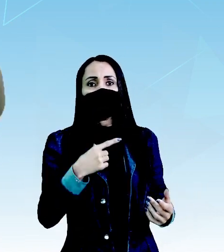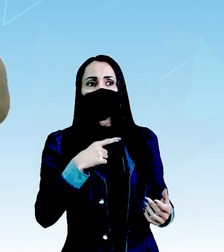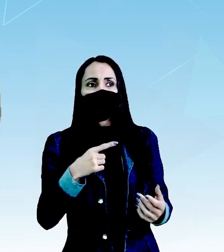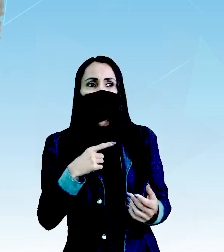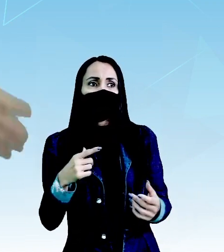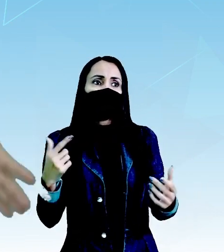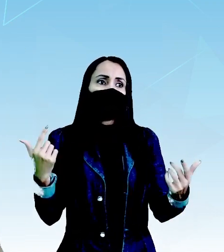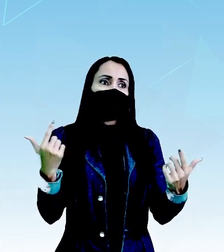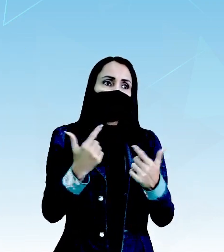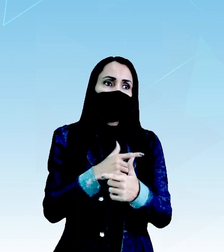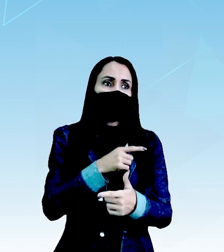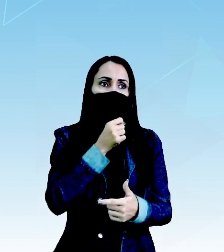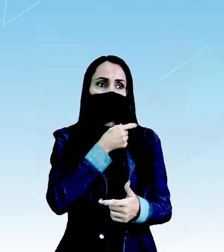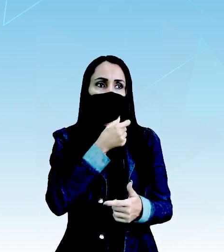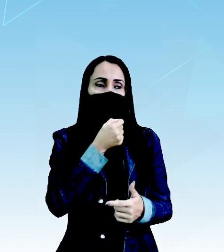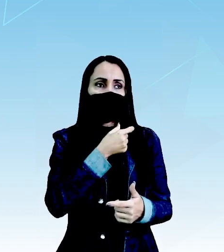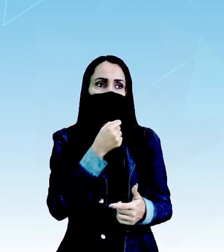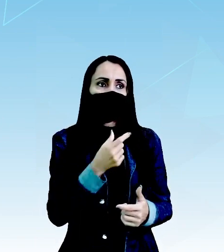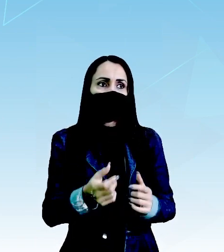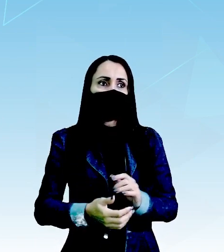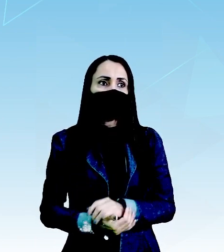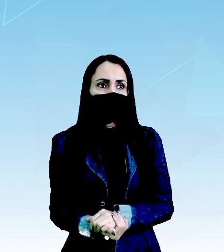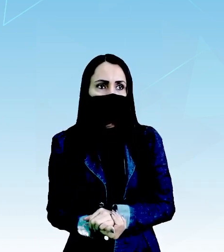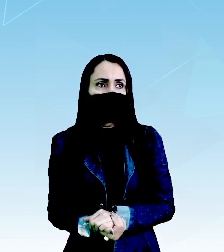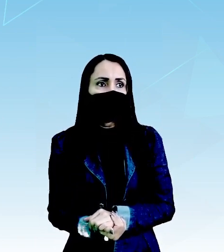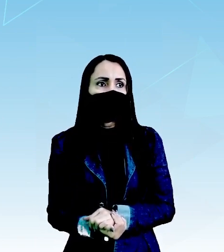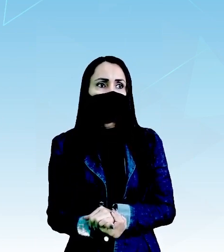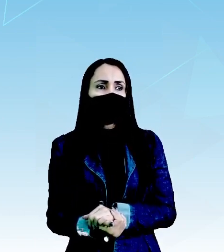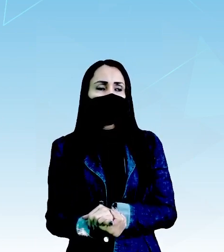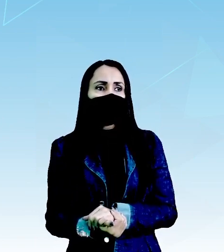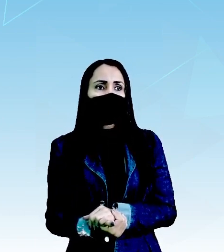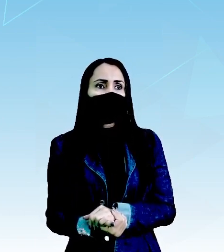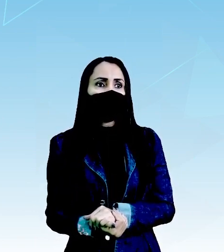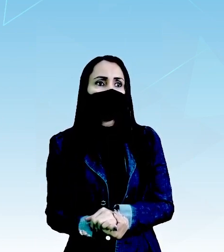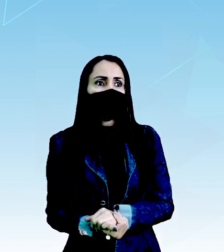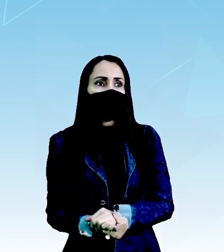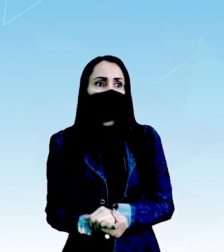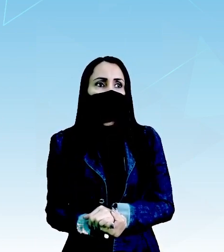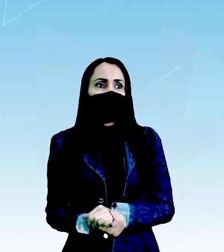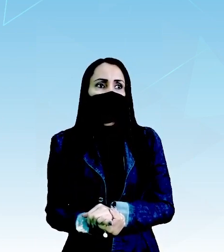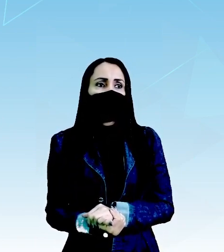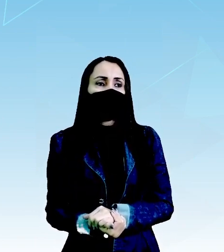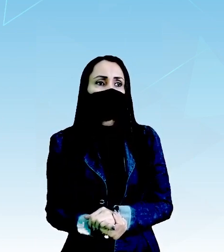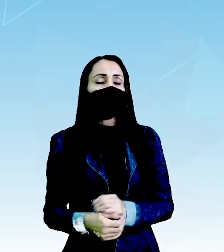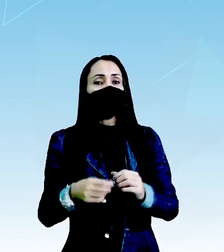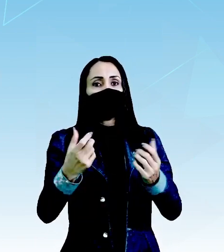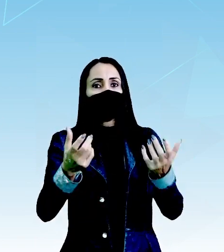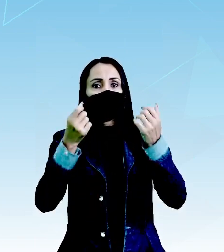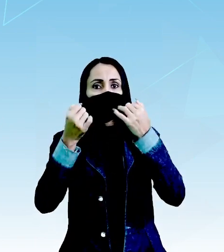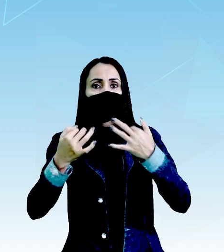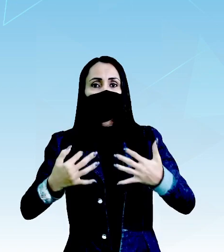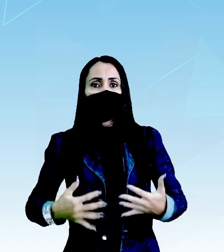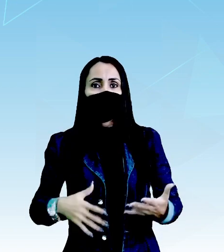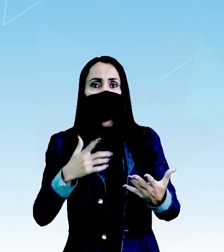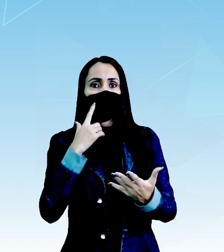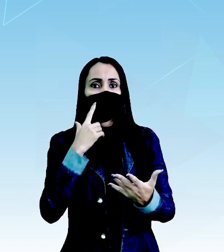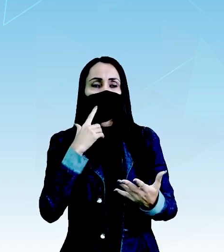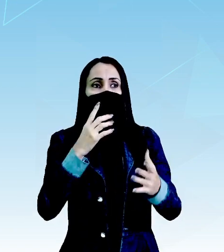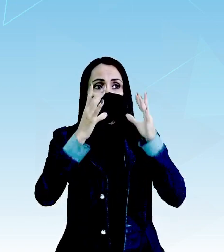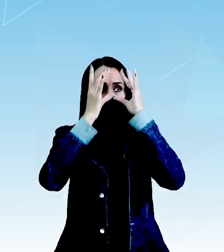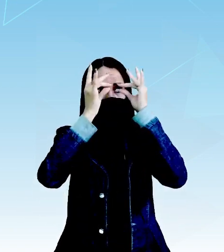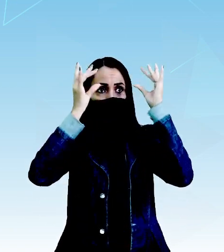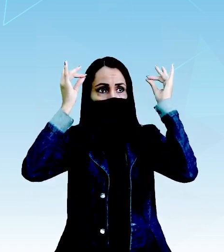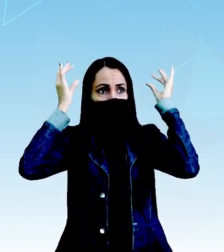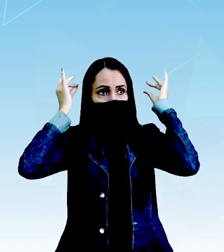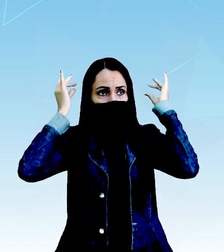tragicomédia, aspectos trágicos e cômicos. E vamos caminhando. Falar de comédia tem que se falar de Grécia, de humor,